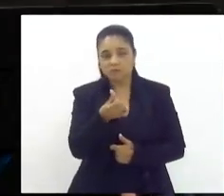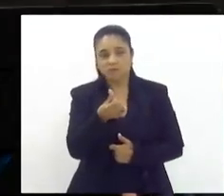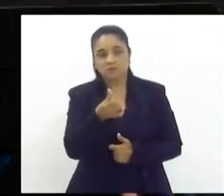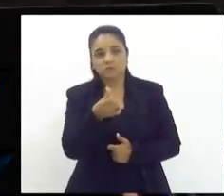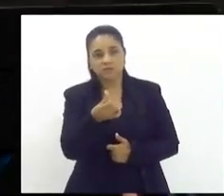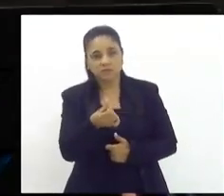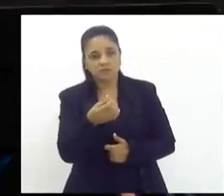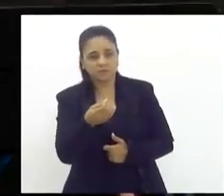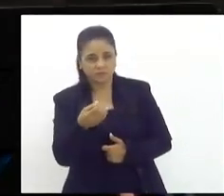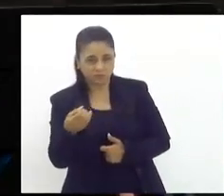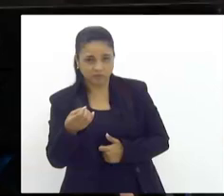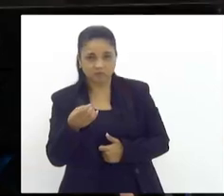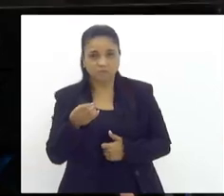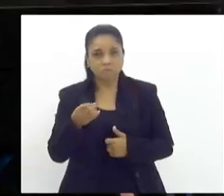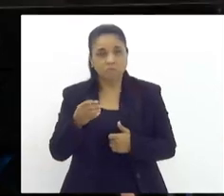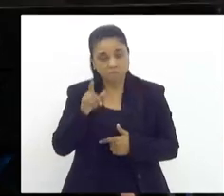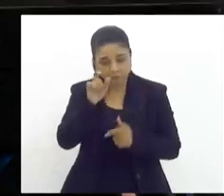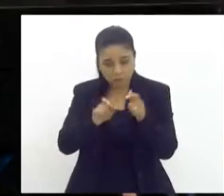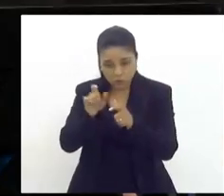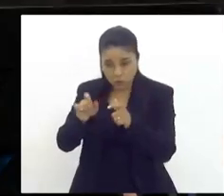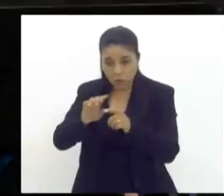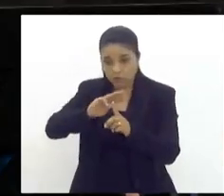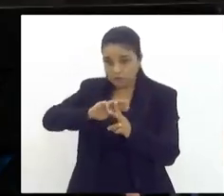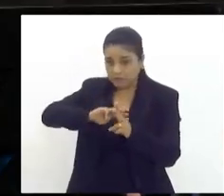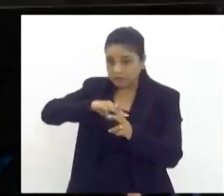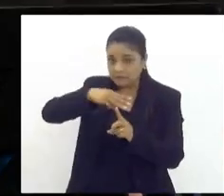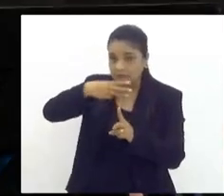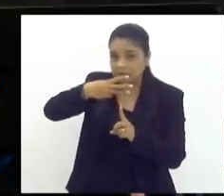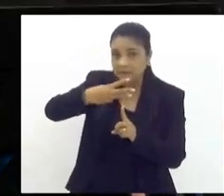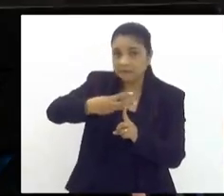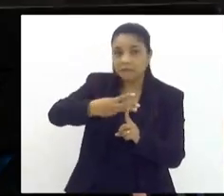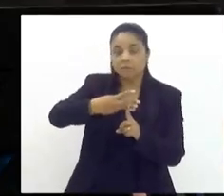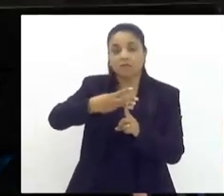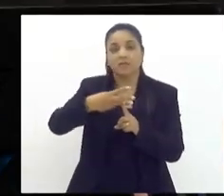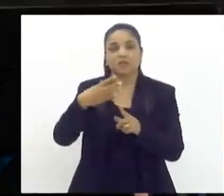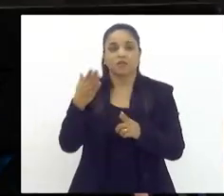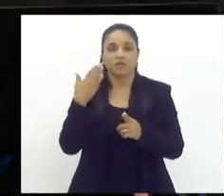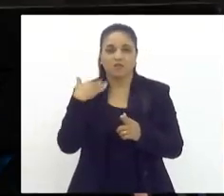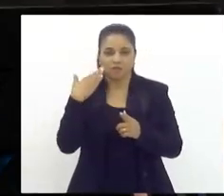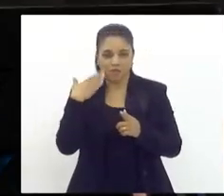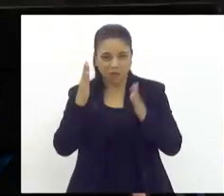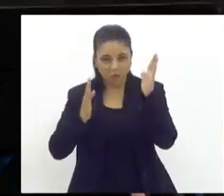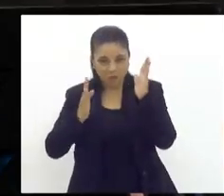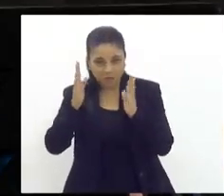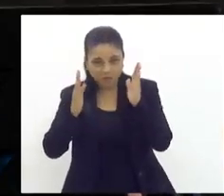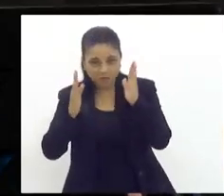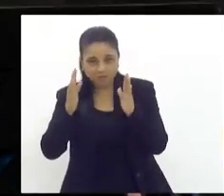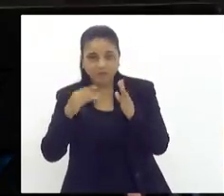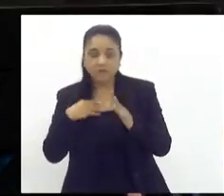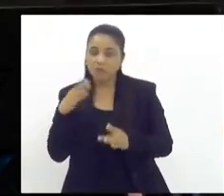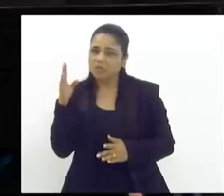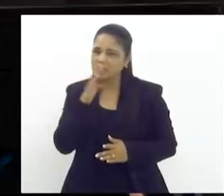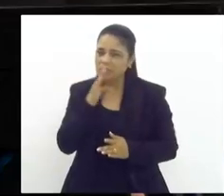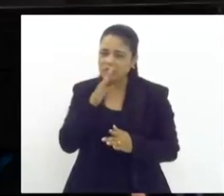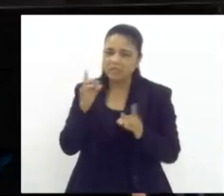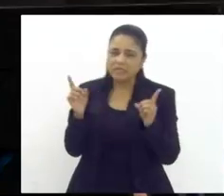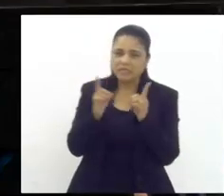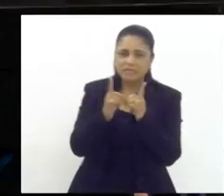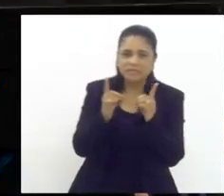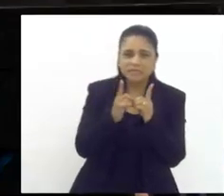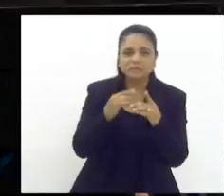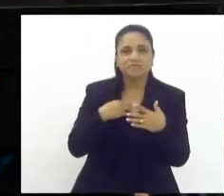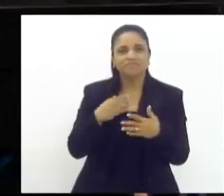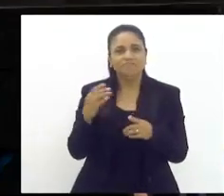isso aí triplica vai para 30 mil pessoas circulando Então são muitos atendimentos de emergência e acidentes